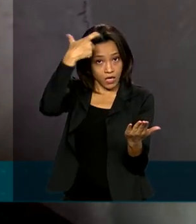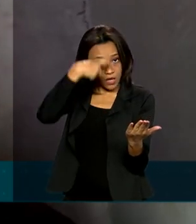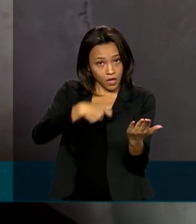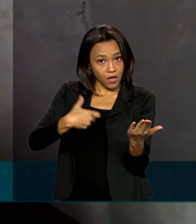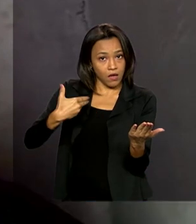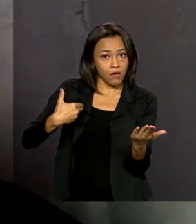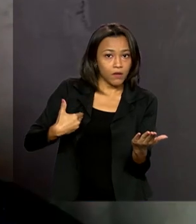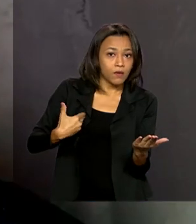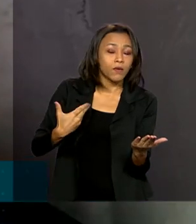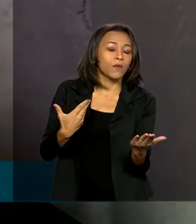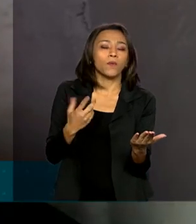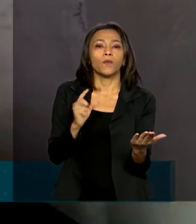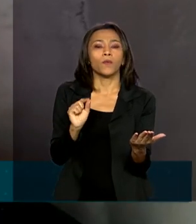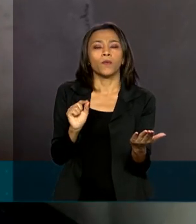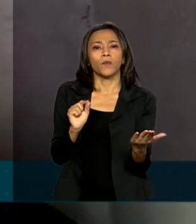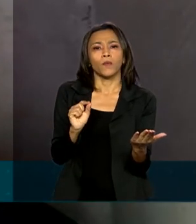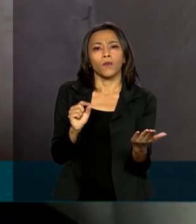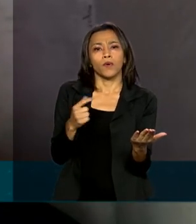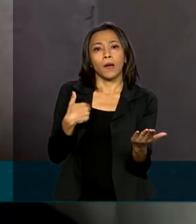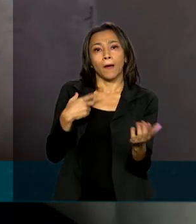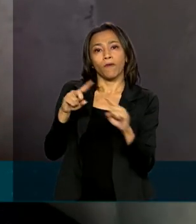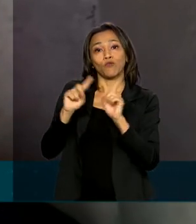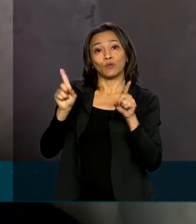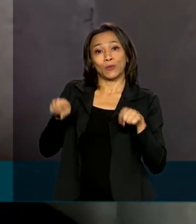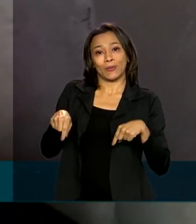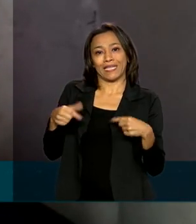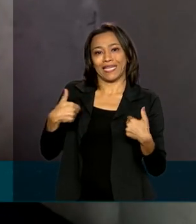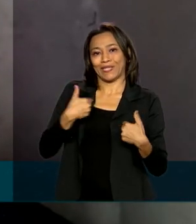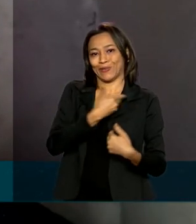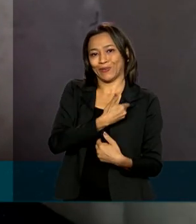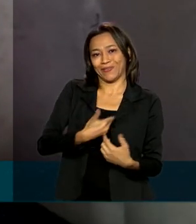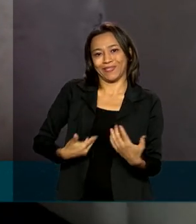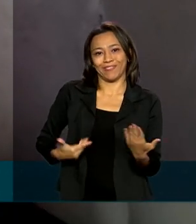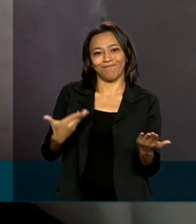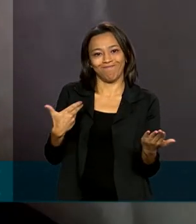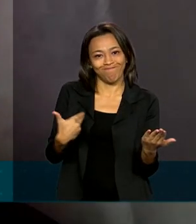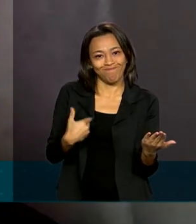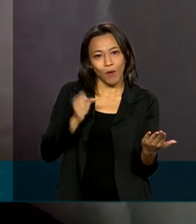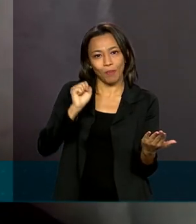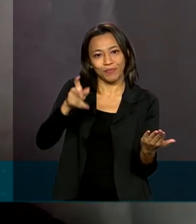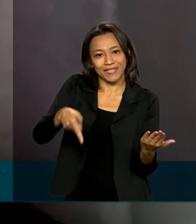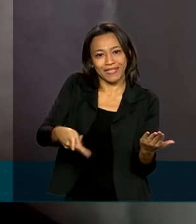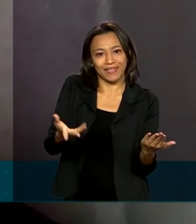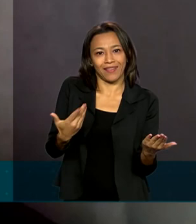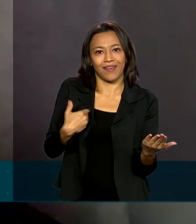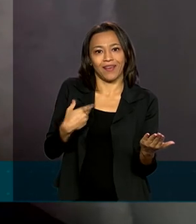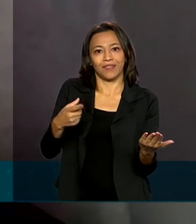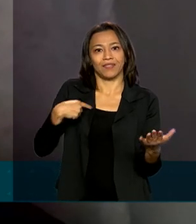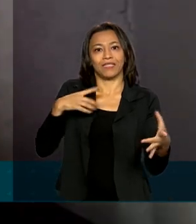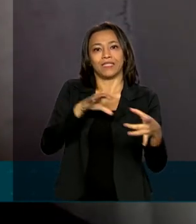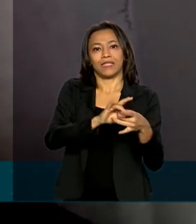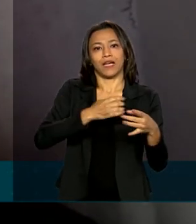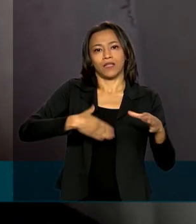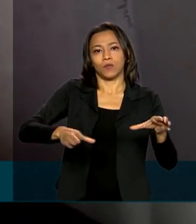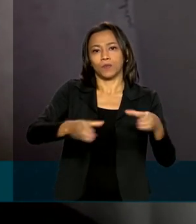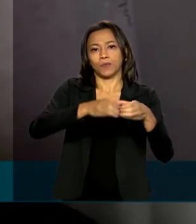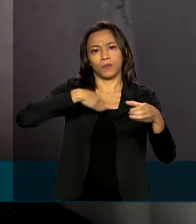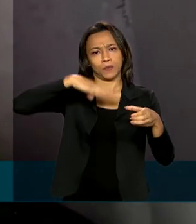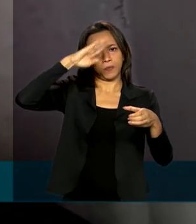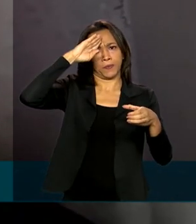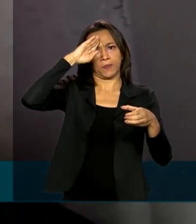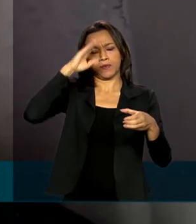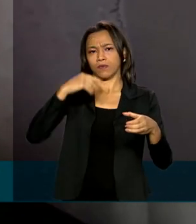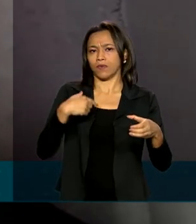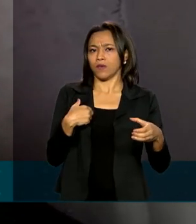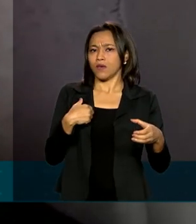funcionário público aposentado ligado às Forças Armadas. Mas graças